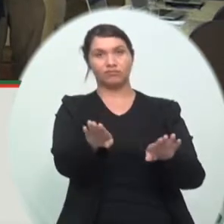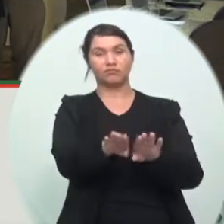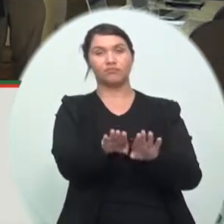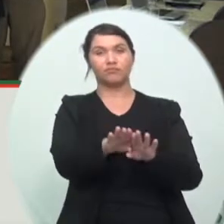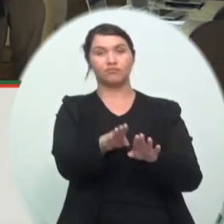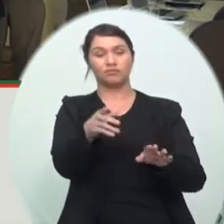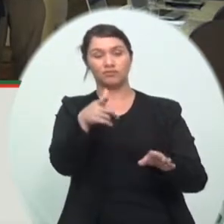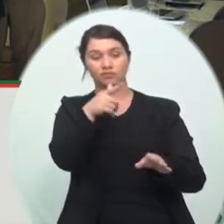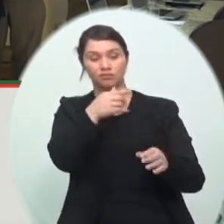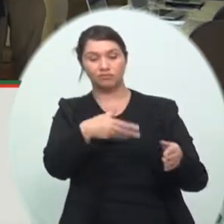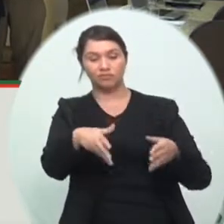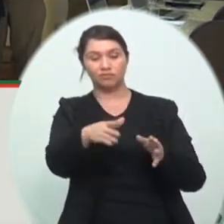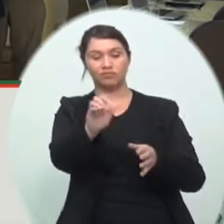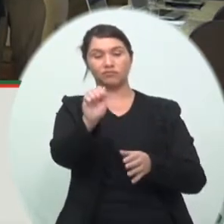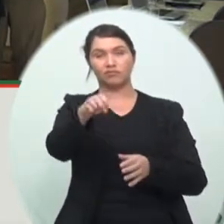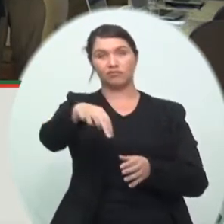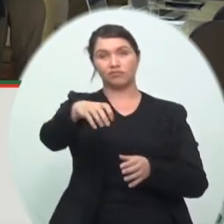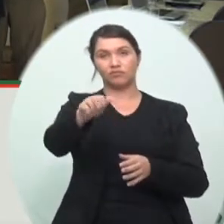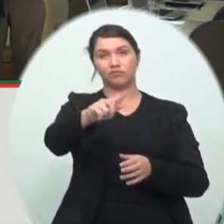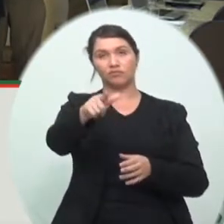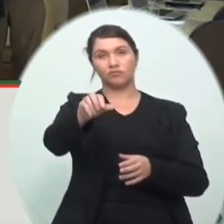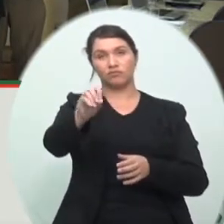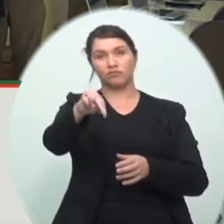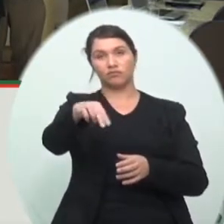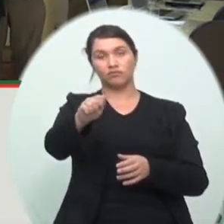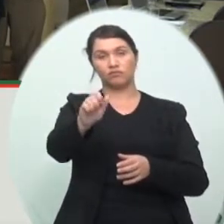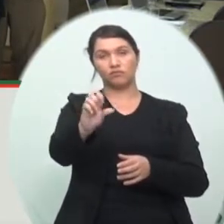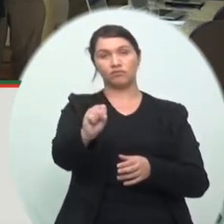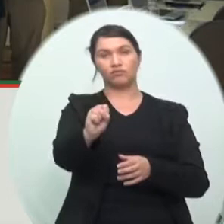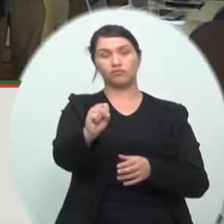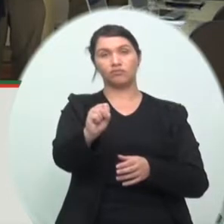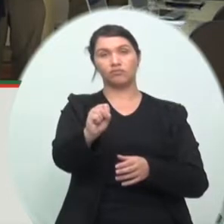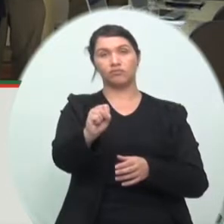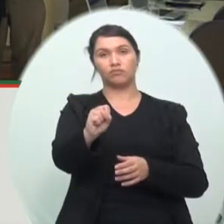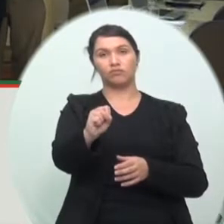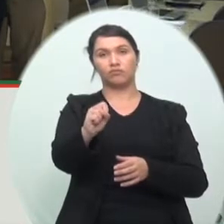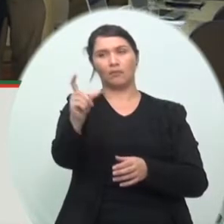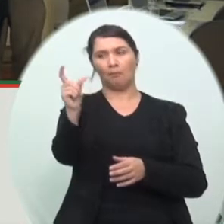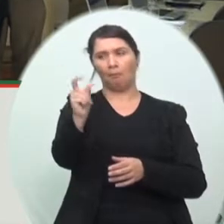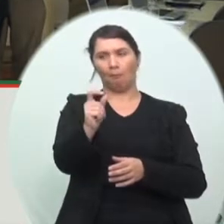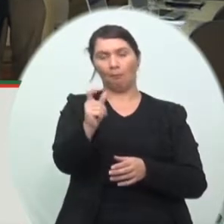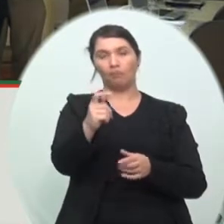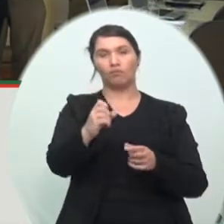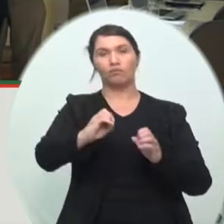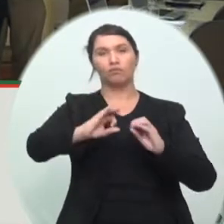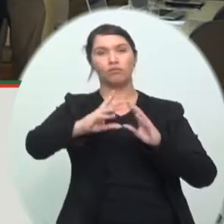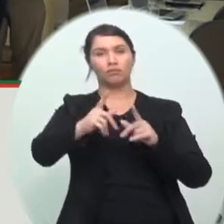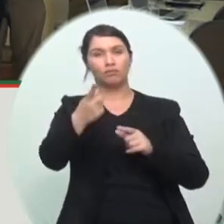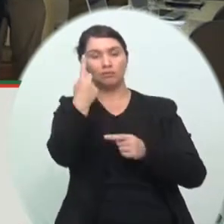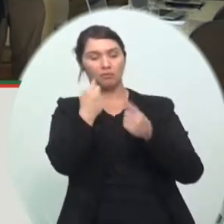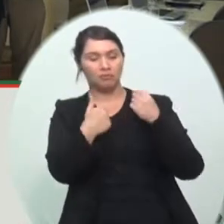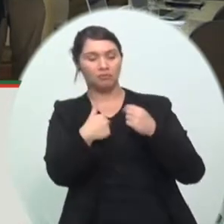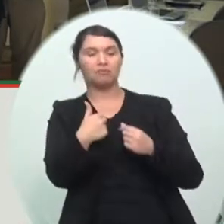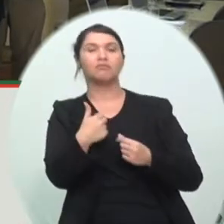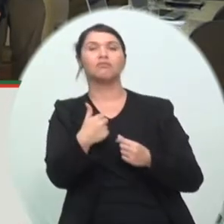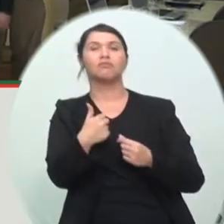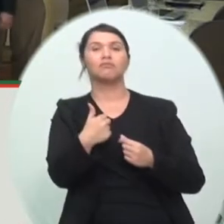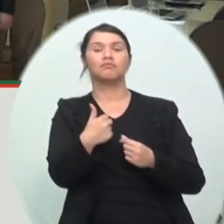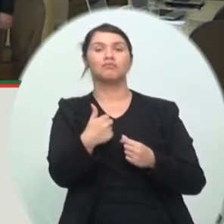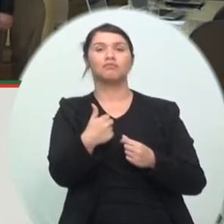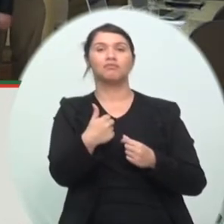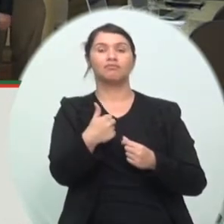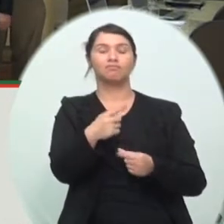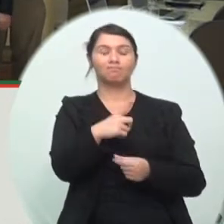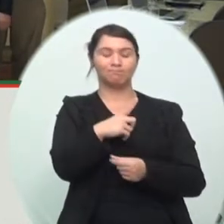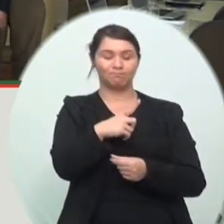Amazonas, ficariam pequenos diante de tantas lágrimas que a gente já derramou. Certamente vai ficar um pedacinho de